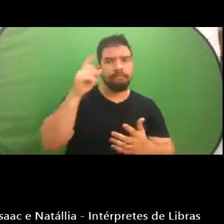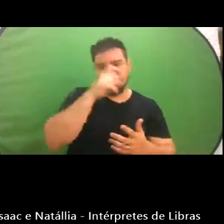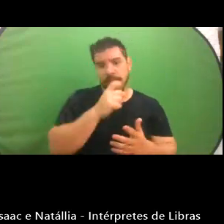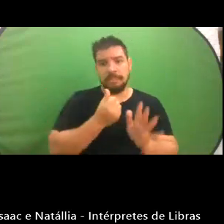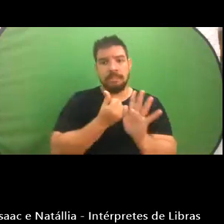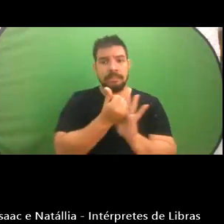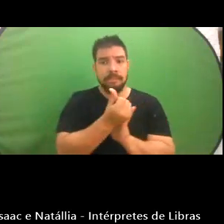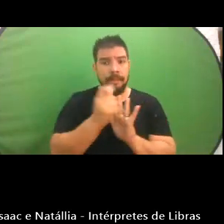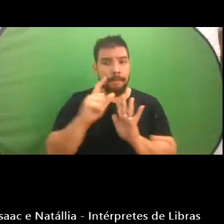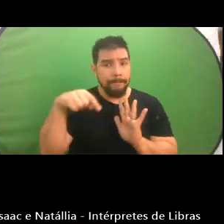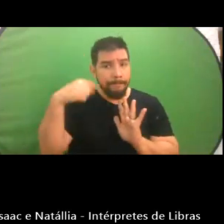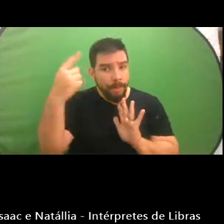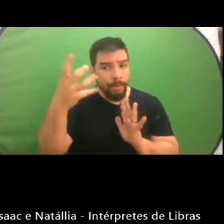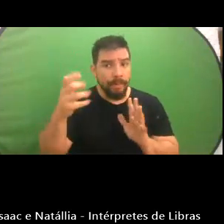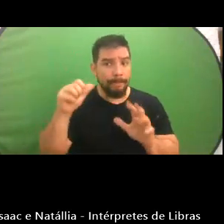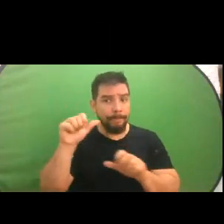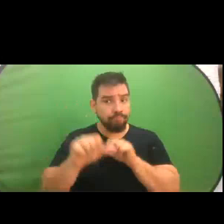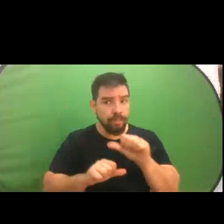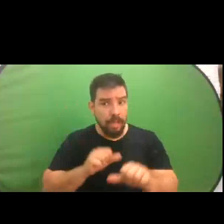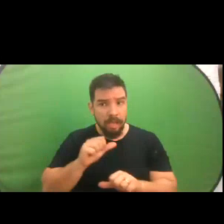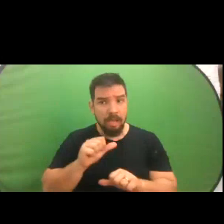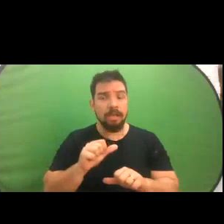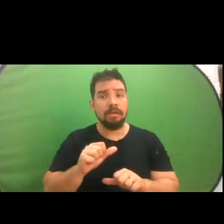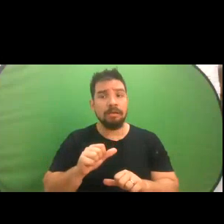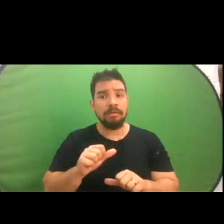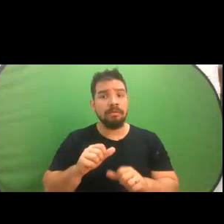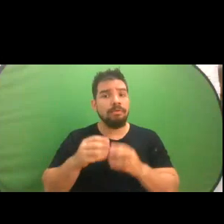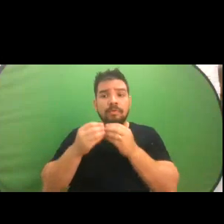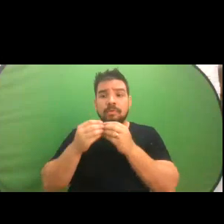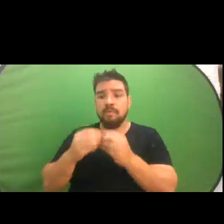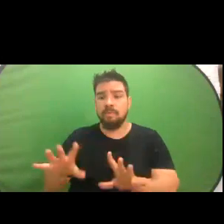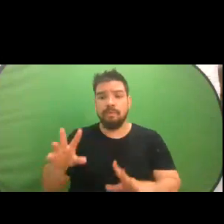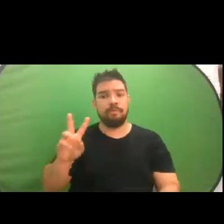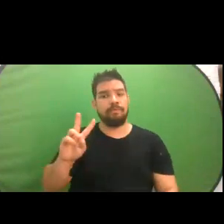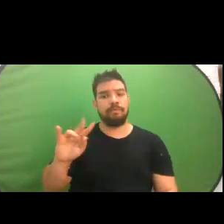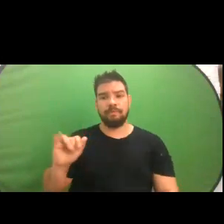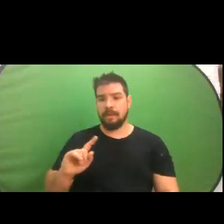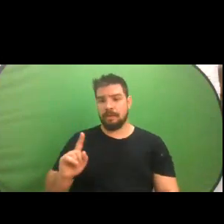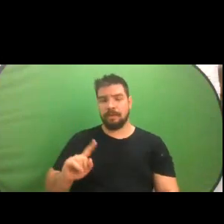vai fazer alguma alteração, você não vai ser prejudicado, tá?